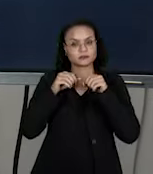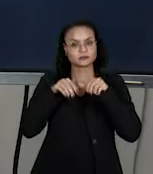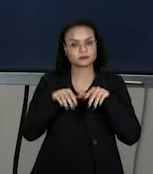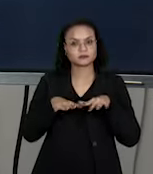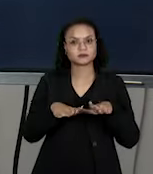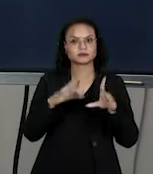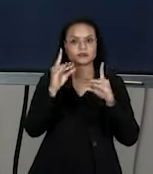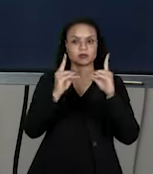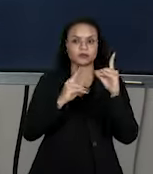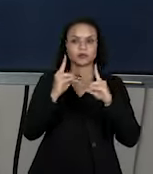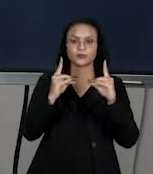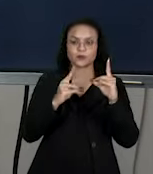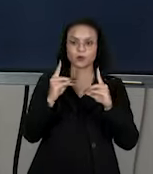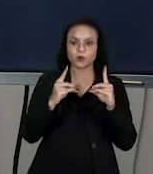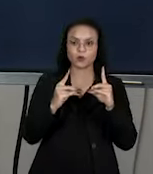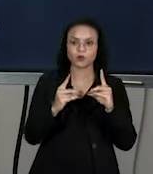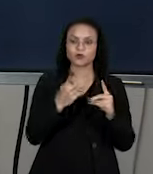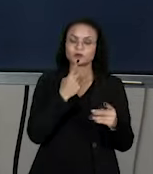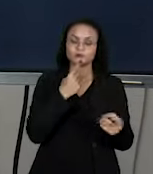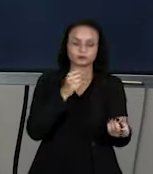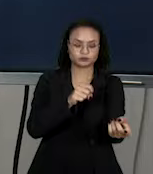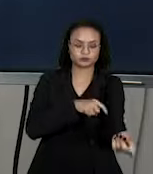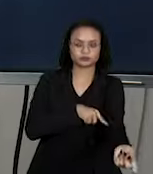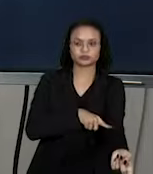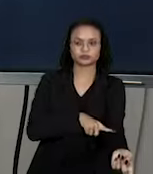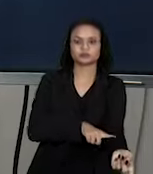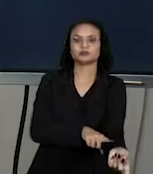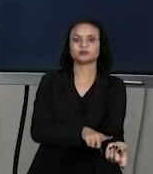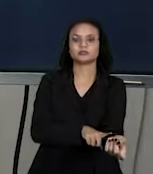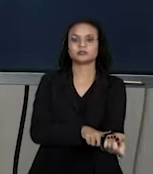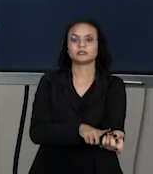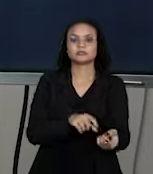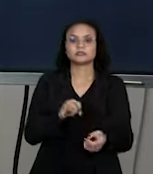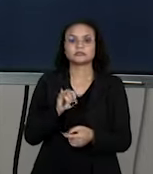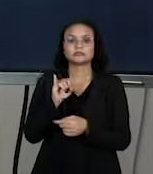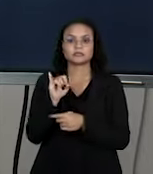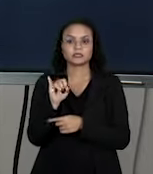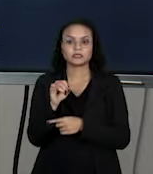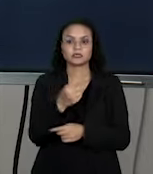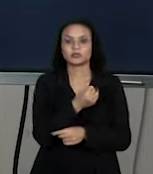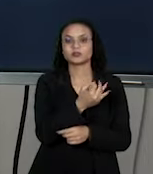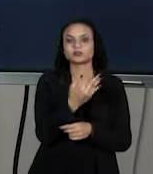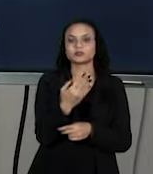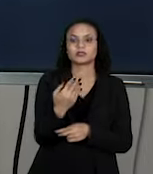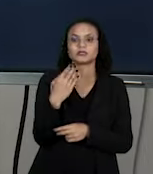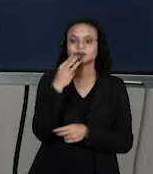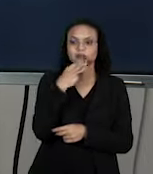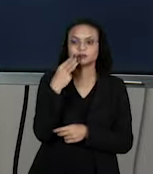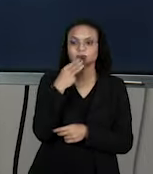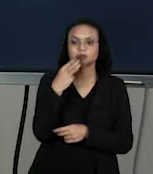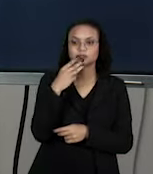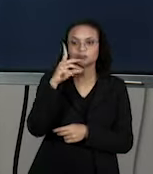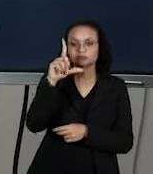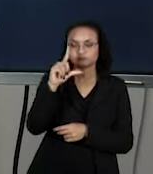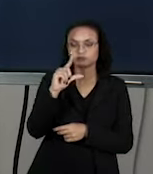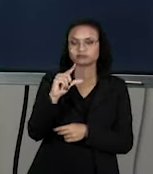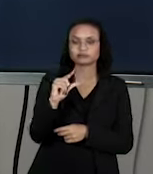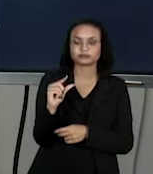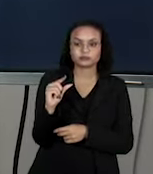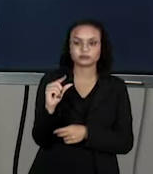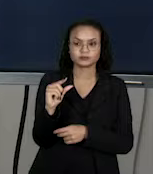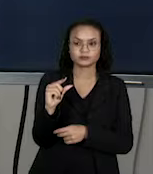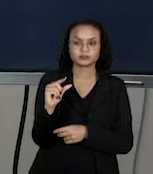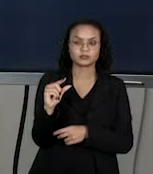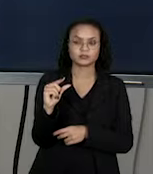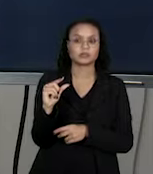Se nós tivermos uma baixa de glicose, o glucagon, né, ativa o fígado a liberar, né, a quebrar